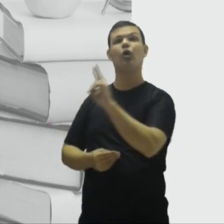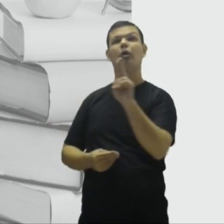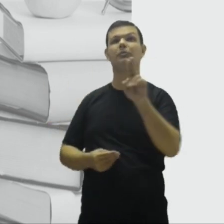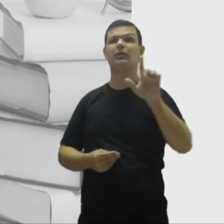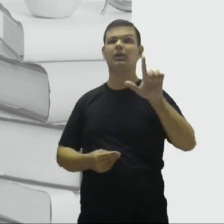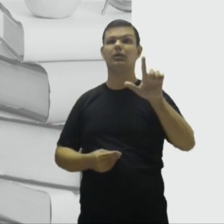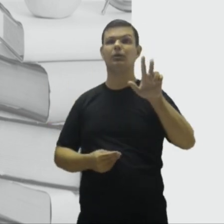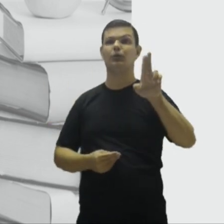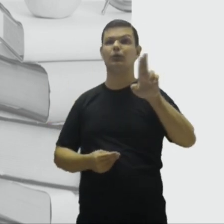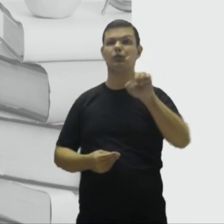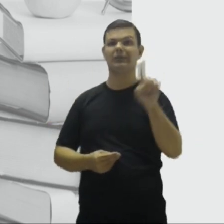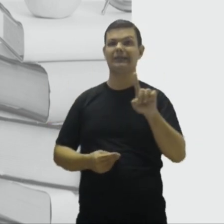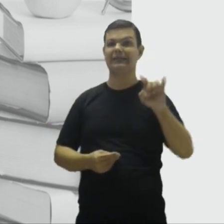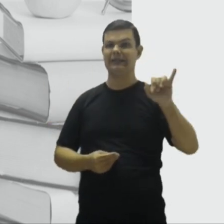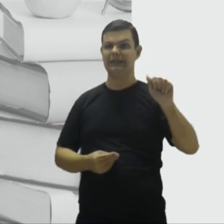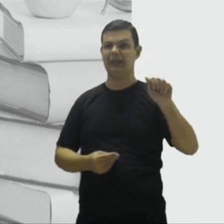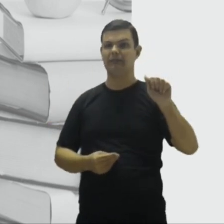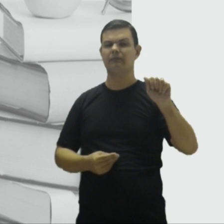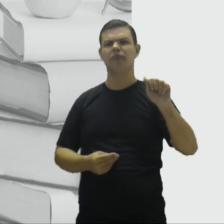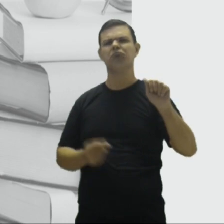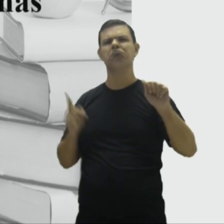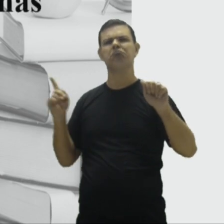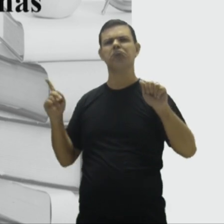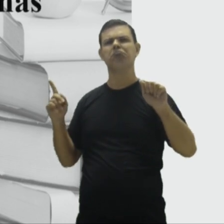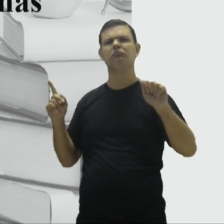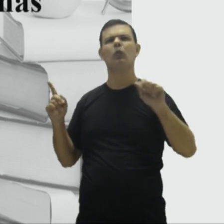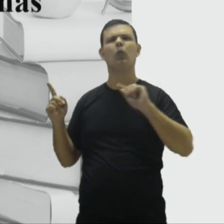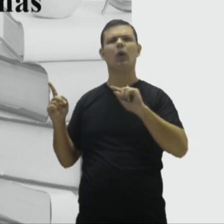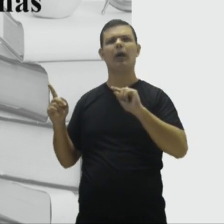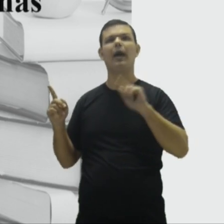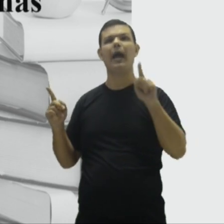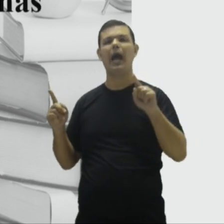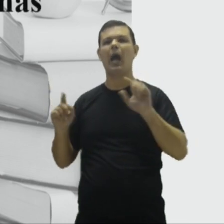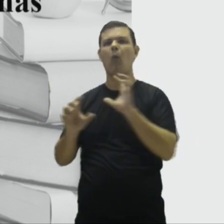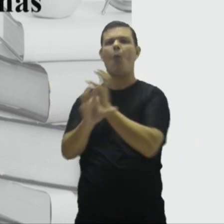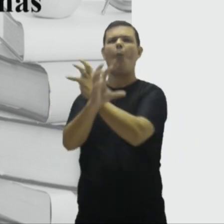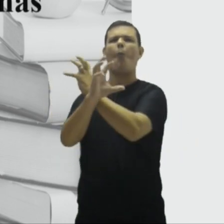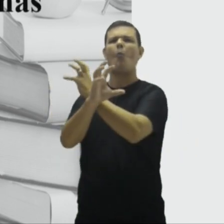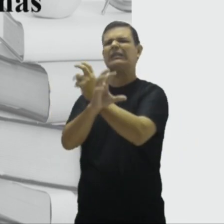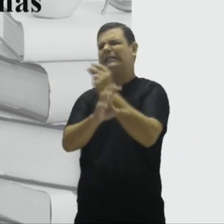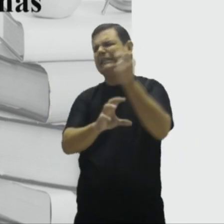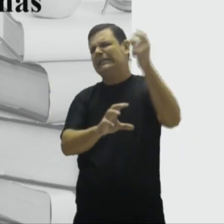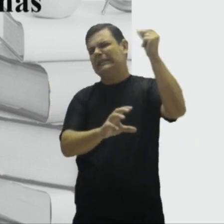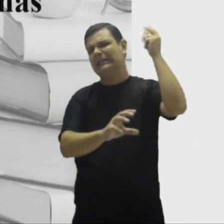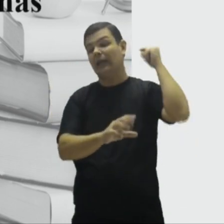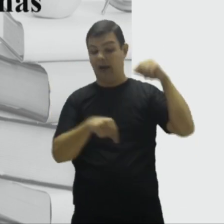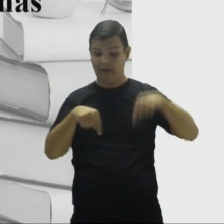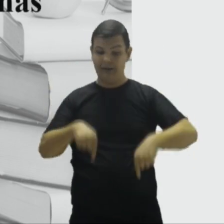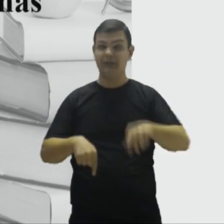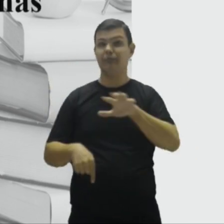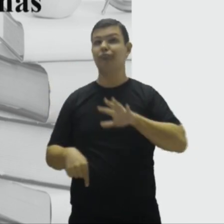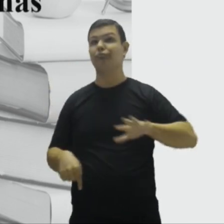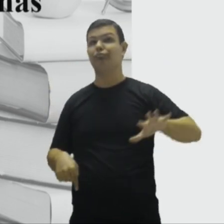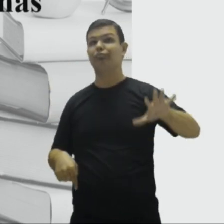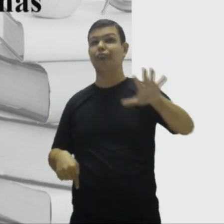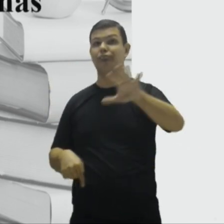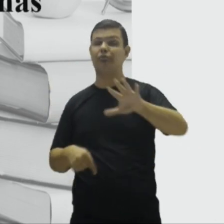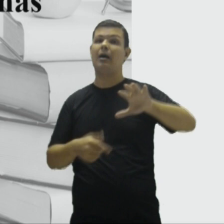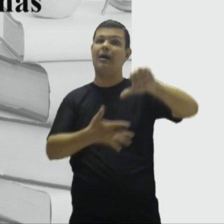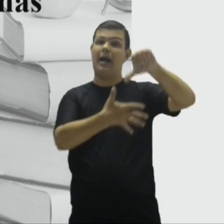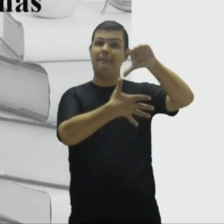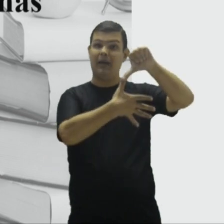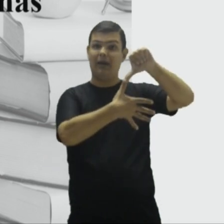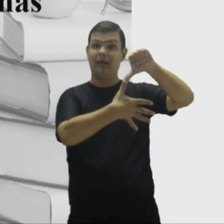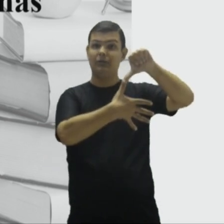Luzia. Luzia é o esqueleto mais antigo da nossa região, mais antigo da América